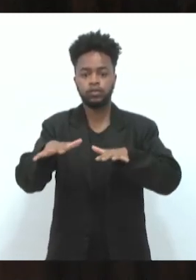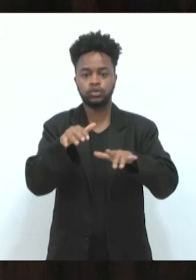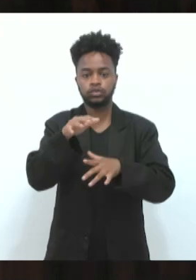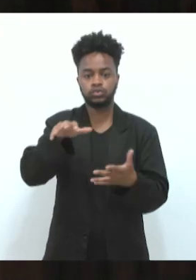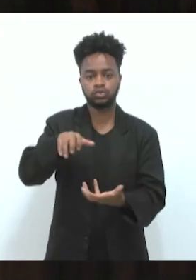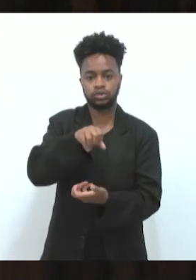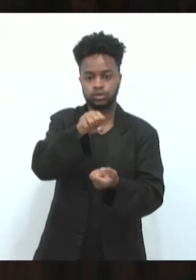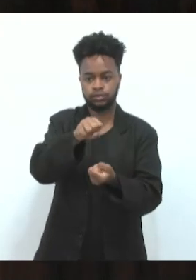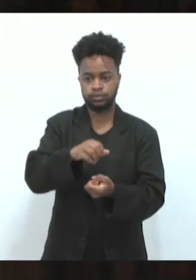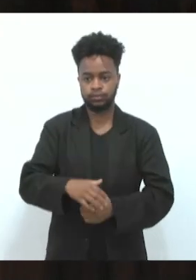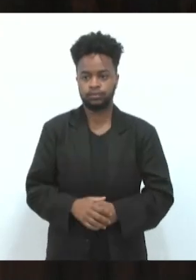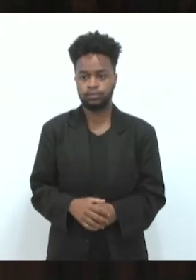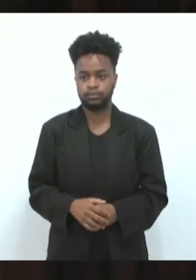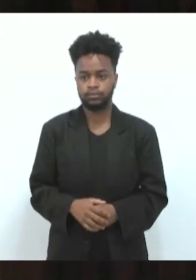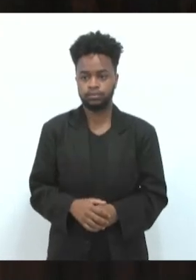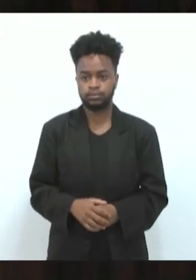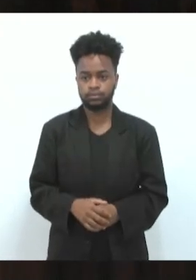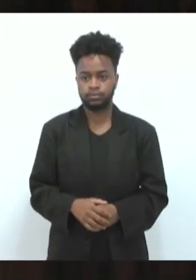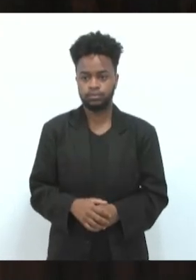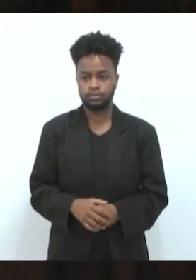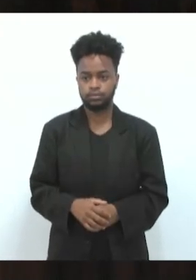sustentável.